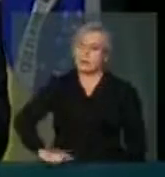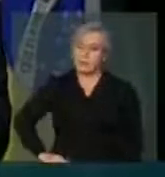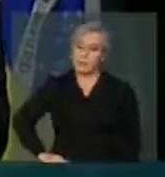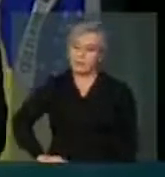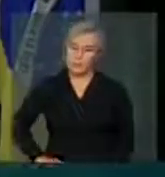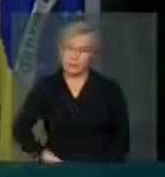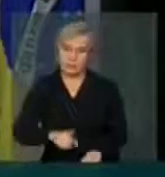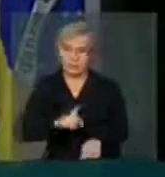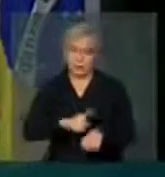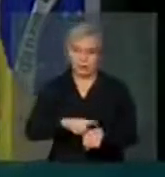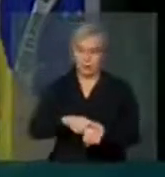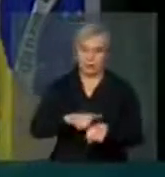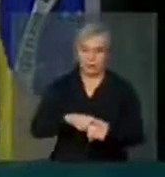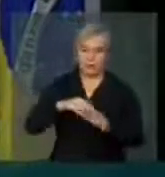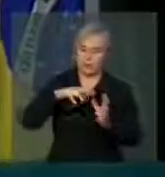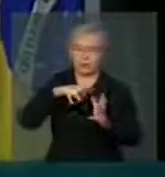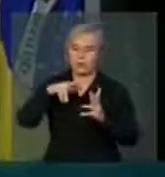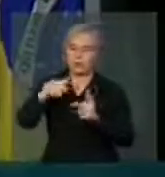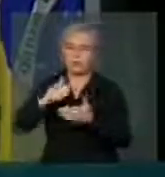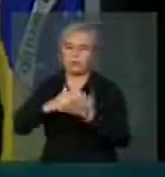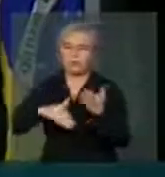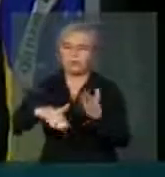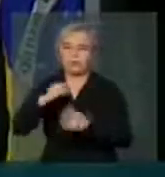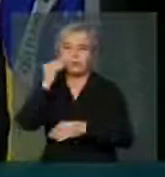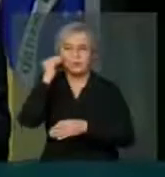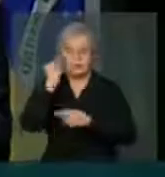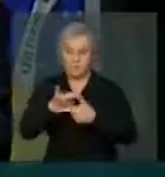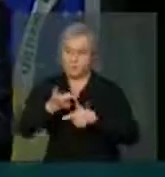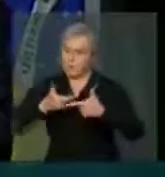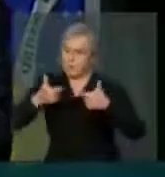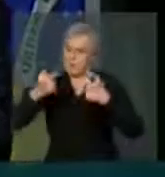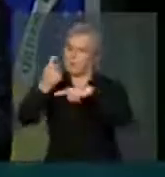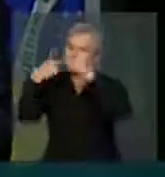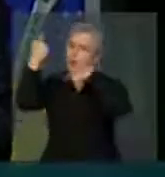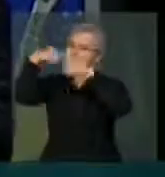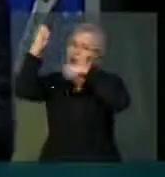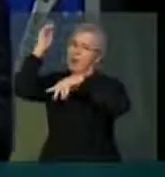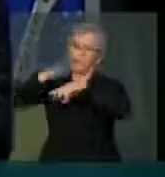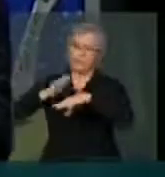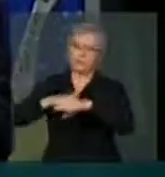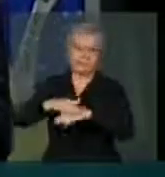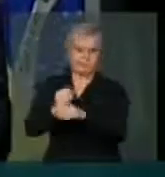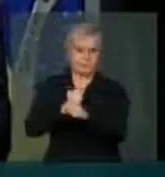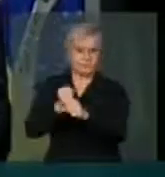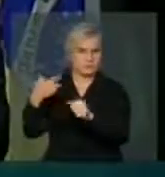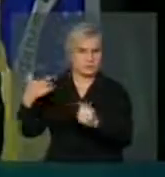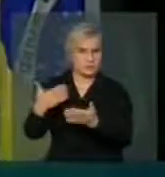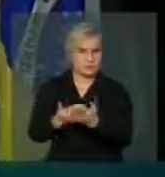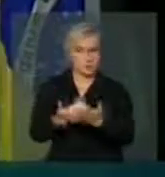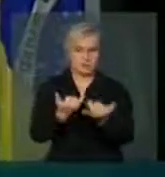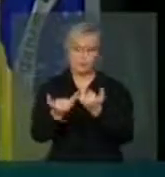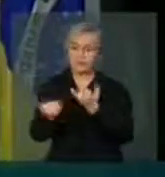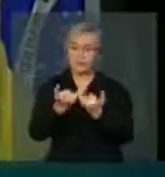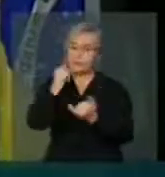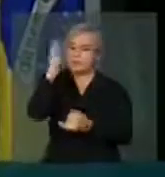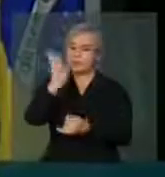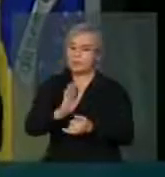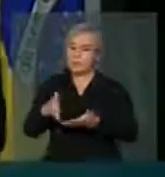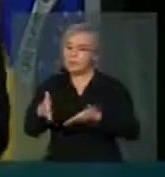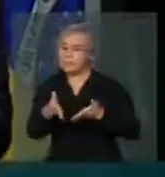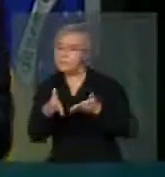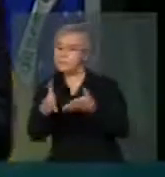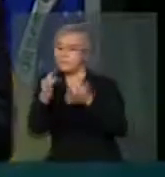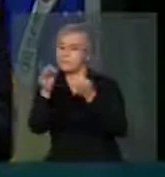em que o mundo experimentava o maior crescimento das últimas décadas. Parecia que o Brasil estava no rumo